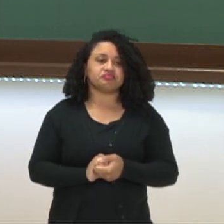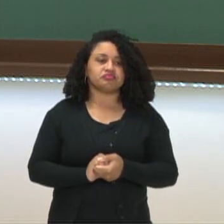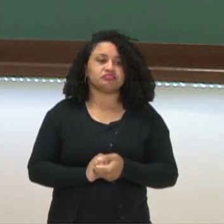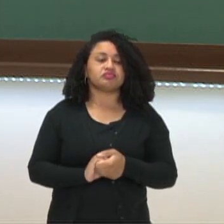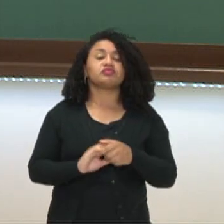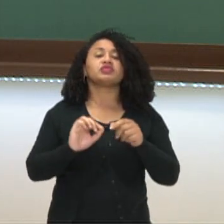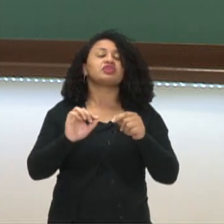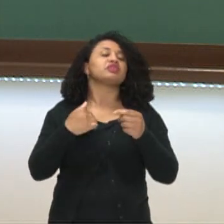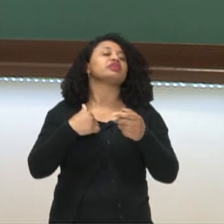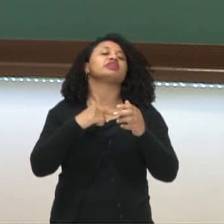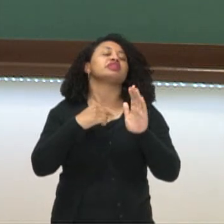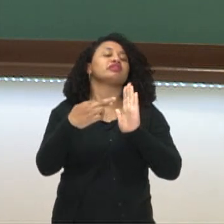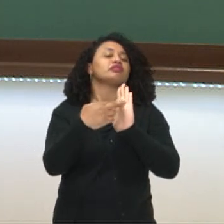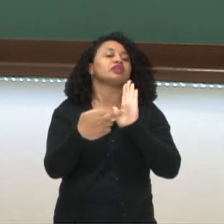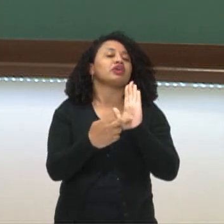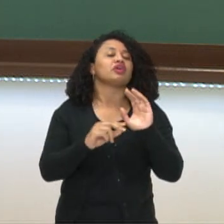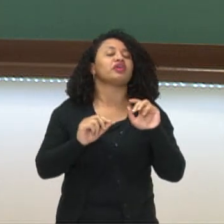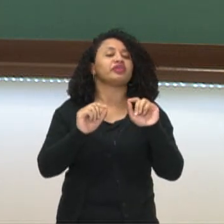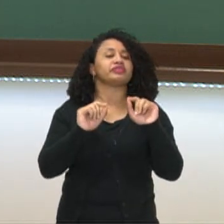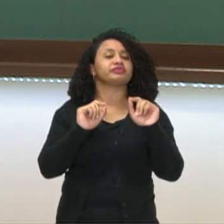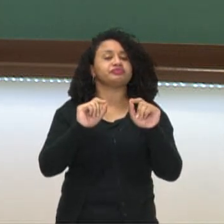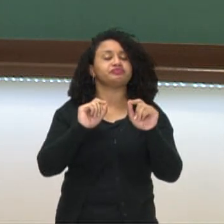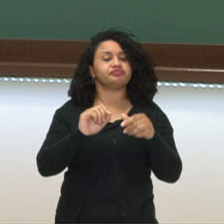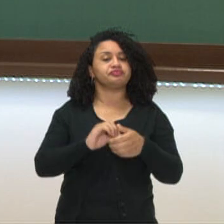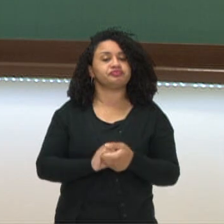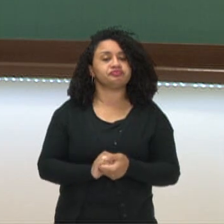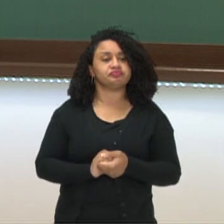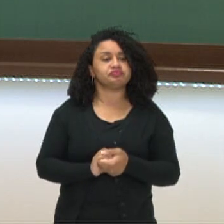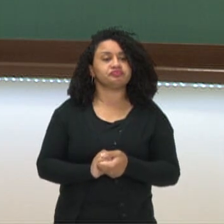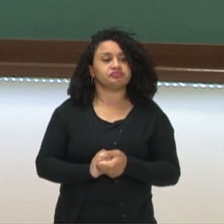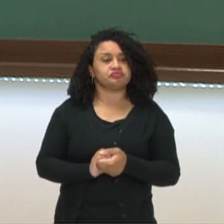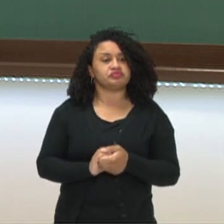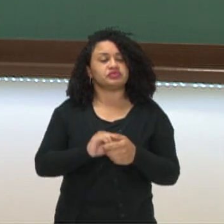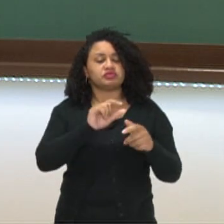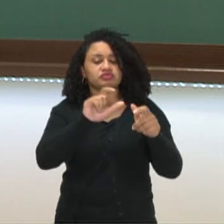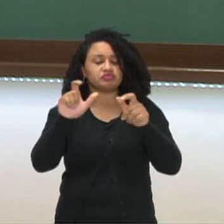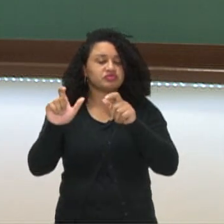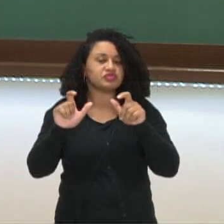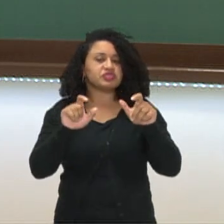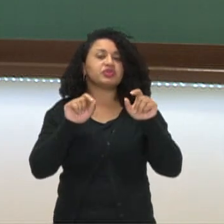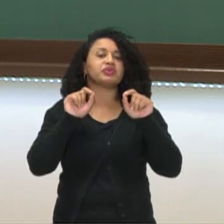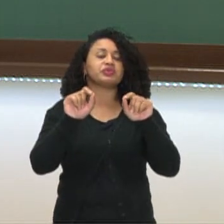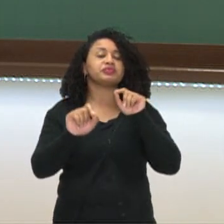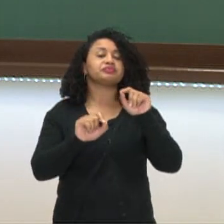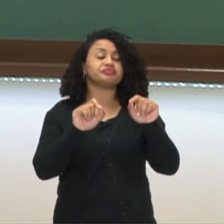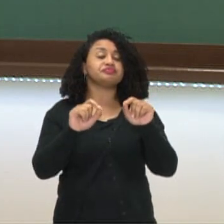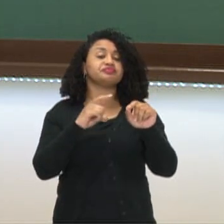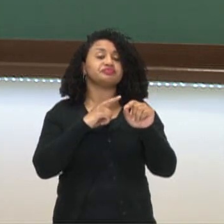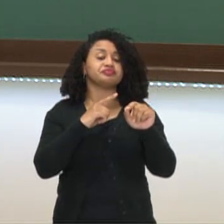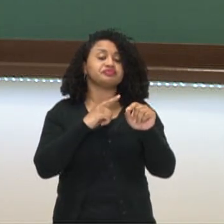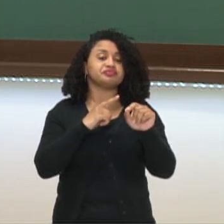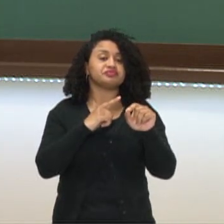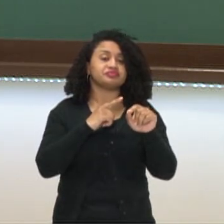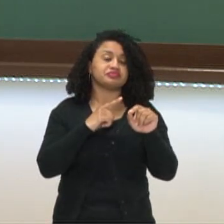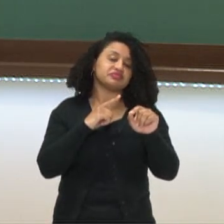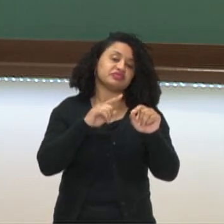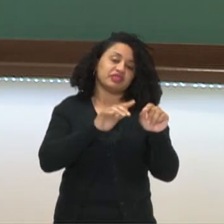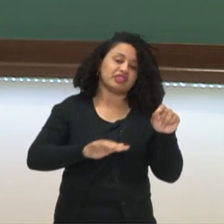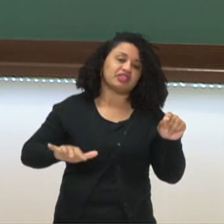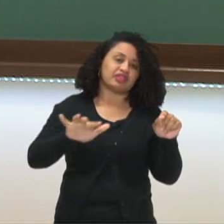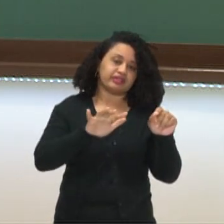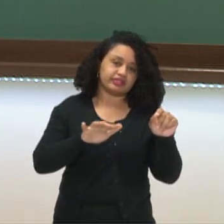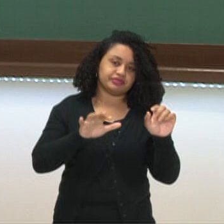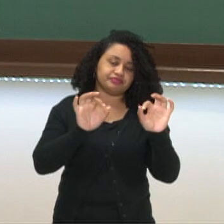E o que diz as regras de Kirchhoff? Lei dos pontos, ou lei dos nós, e lei das malhas, ou lei das áreas,